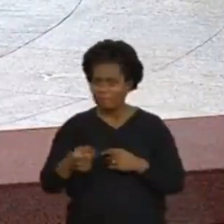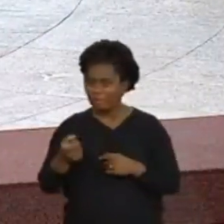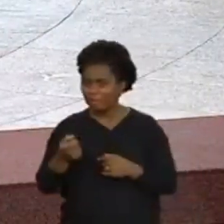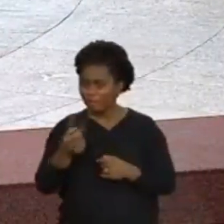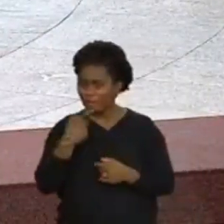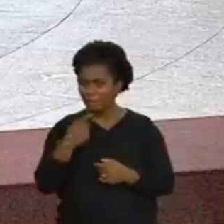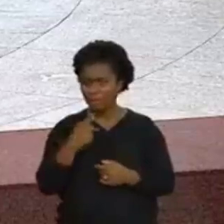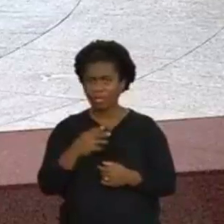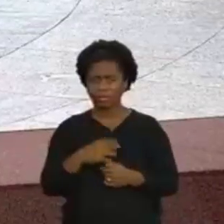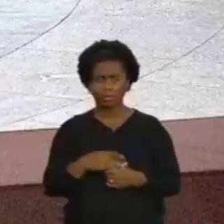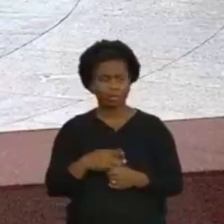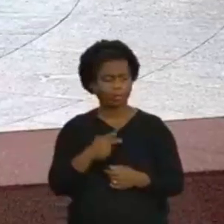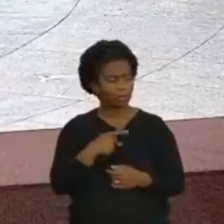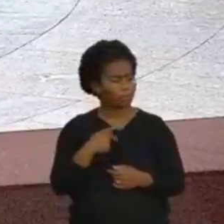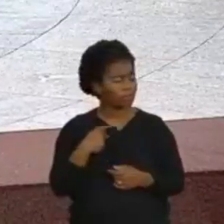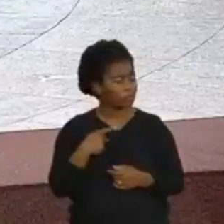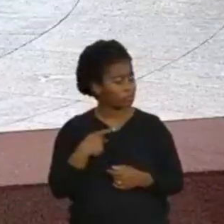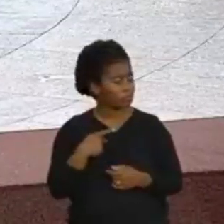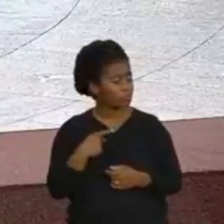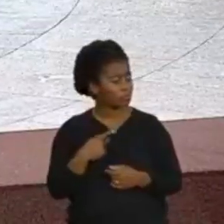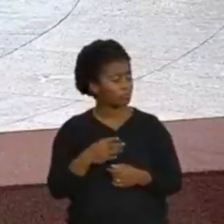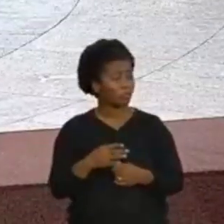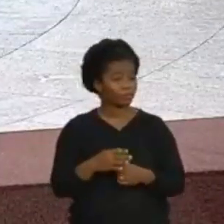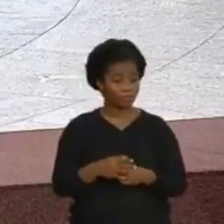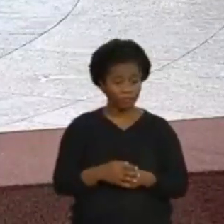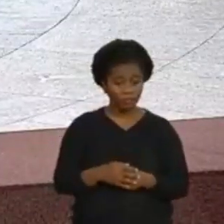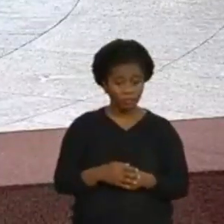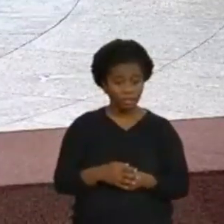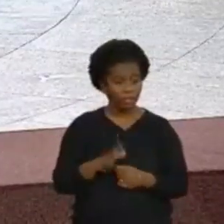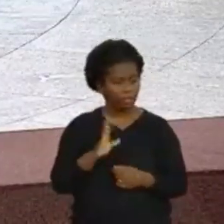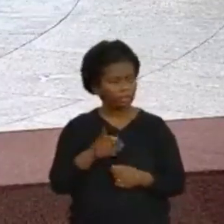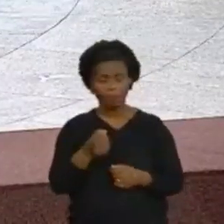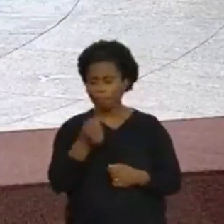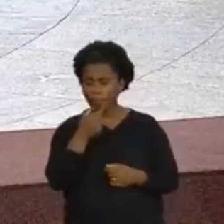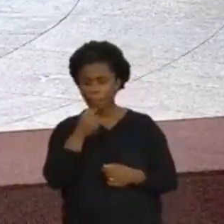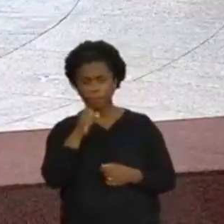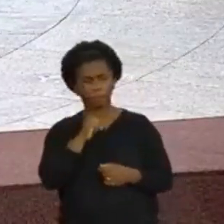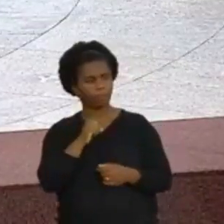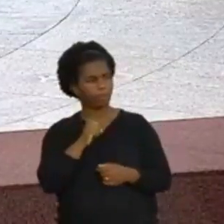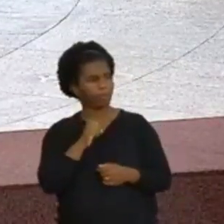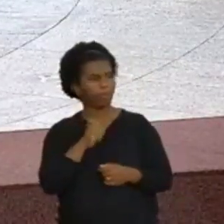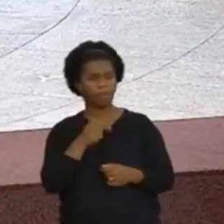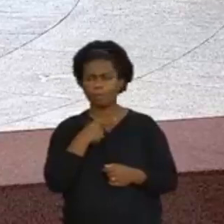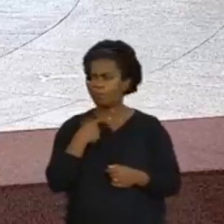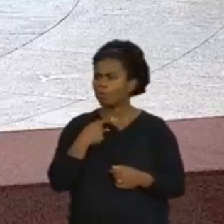certo. A mulher falou que ele disse com tanta convicção que ela tomou e foi curada.